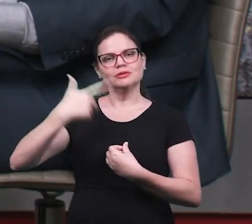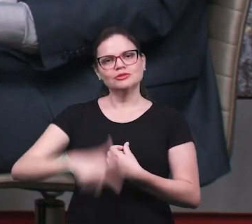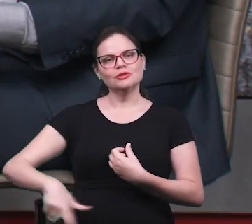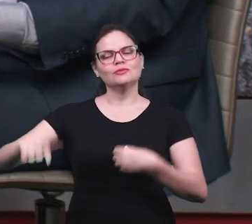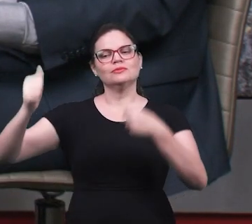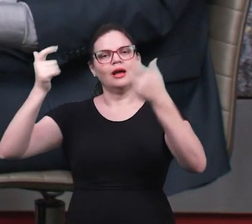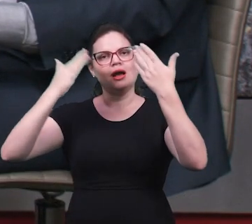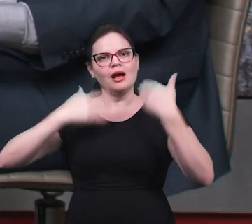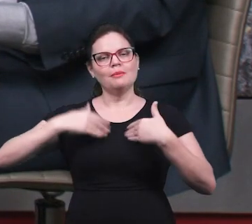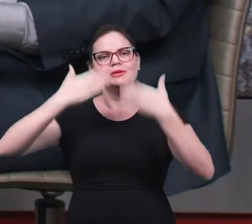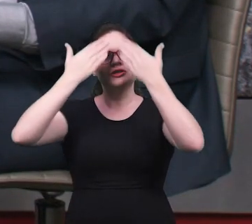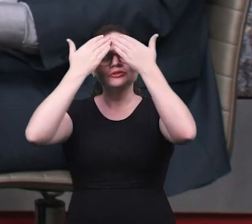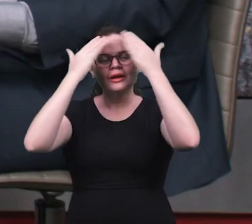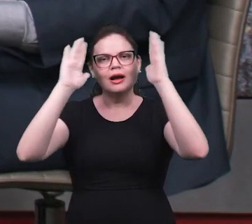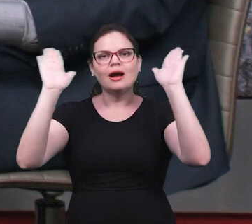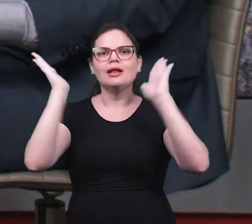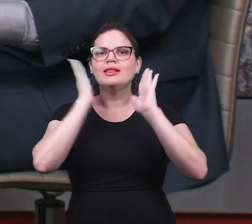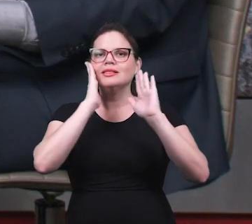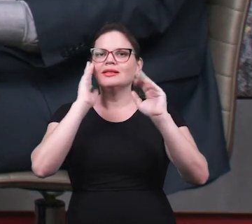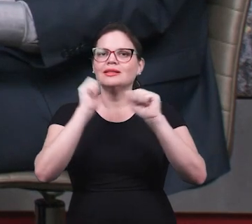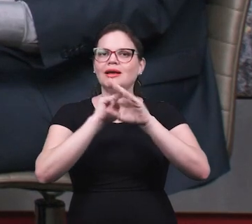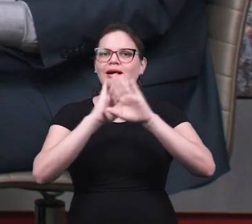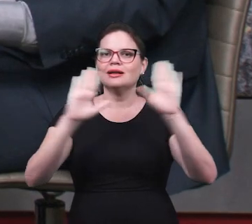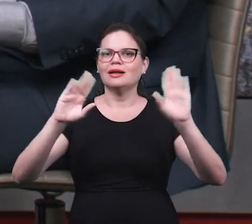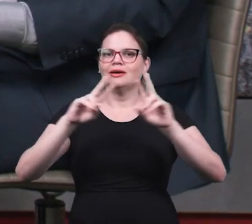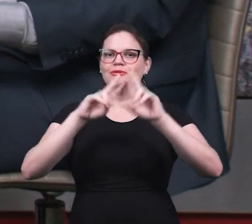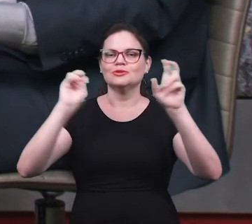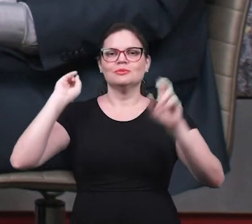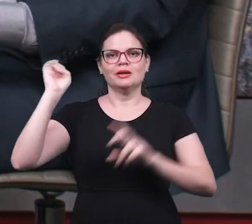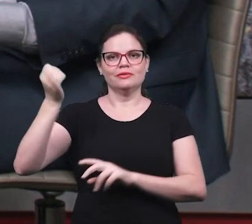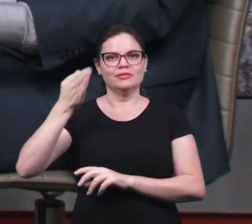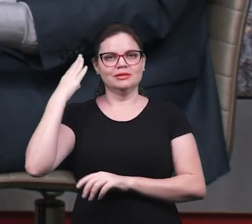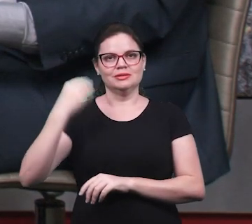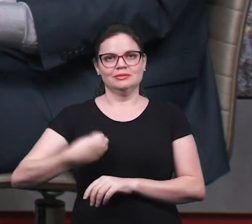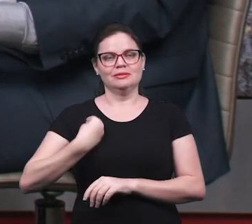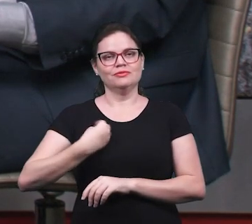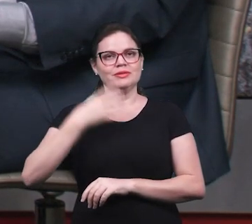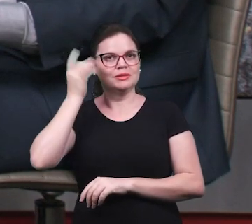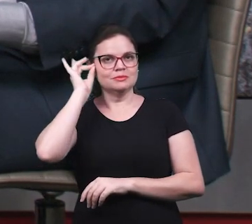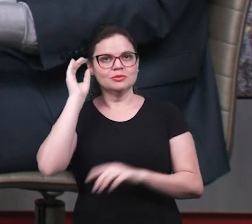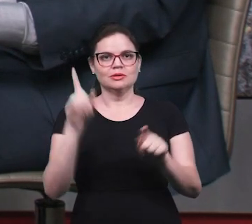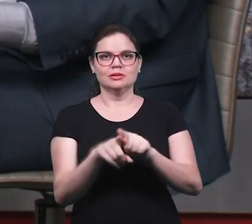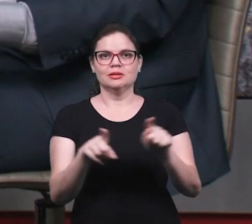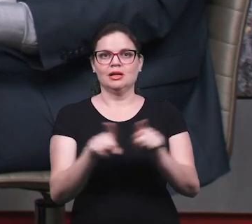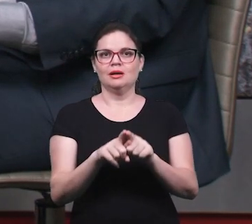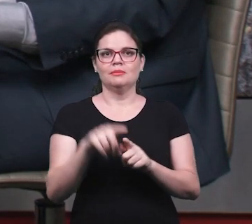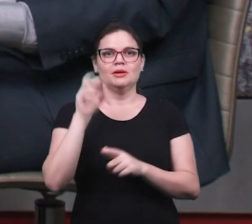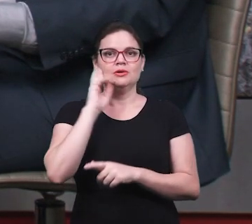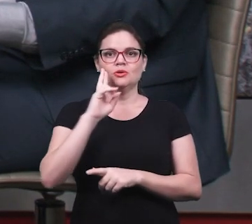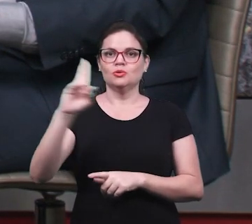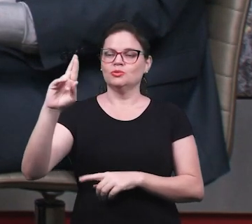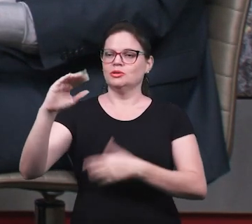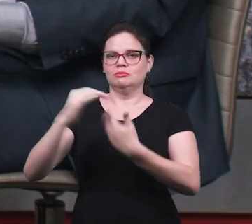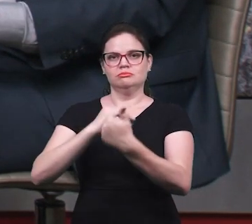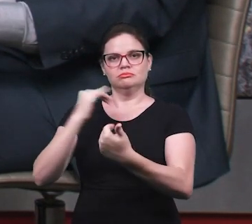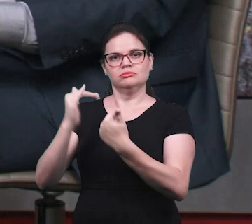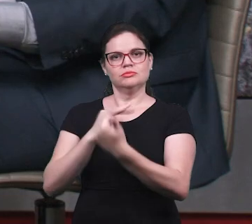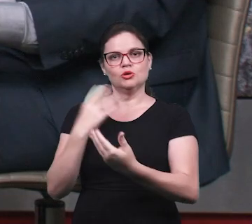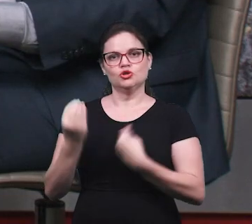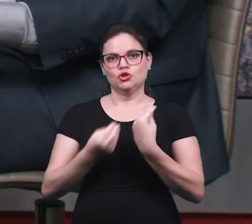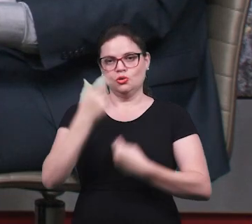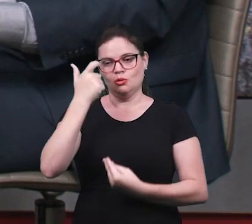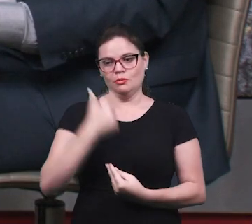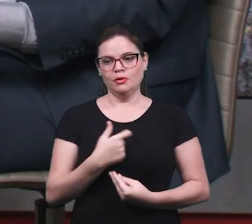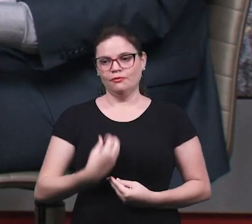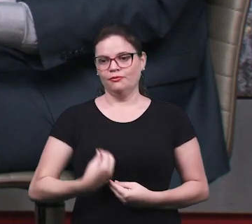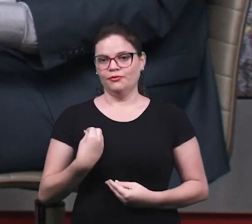nossos olhos para nós entendermos aquilo que é espiritual, como o Senhor quer que nós vivamos. Todas essas